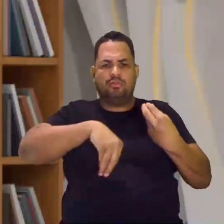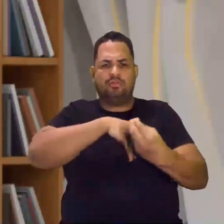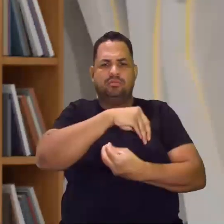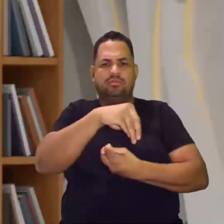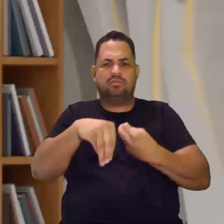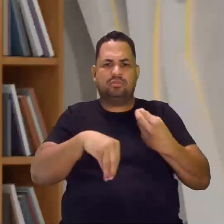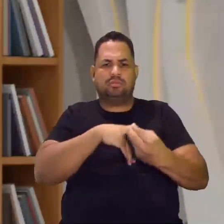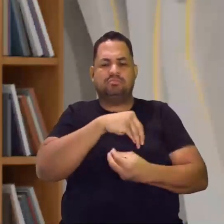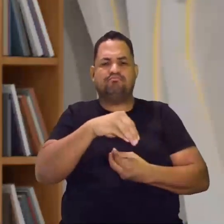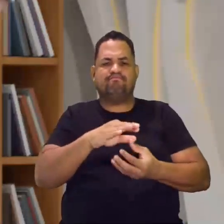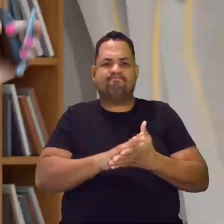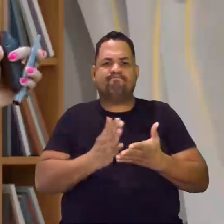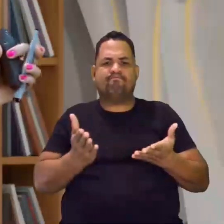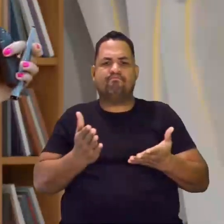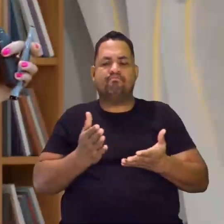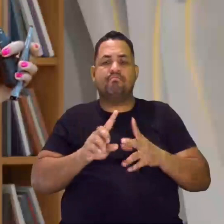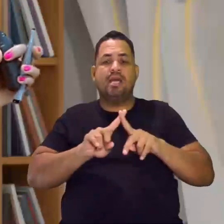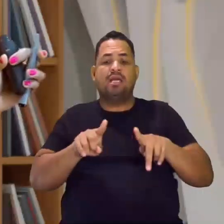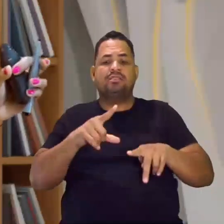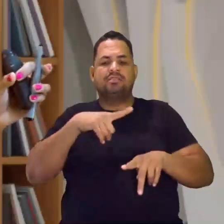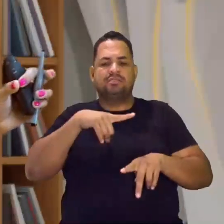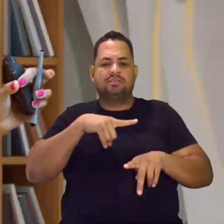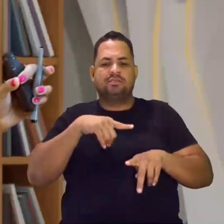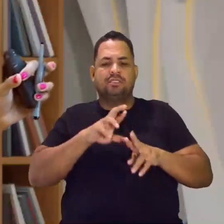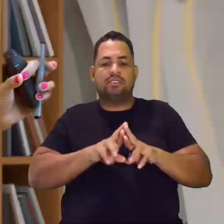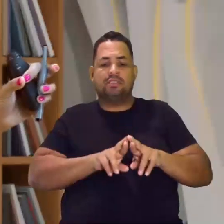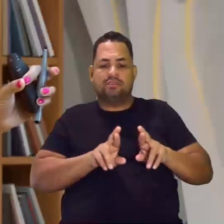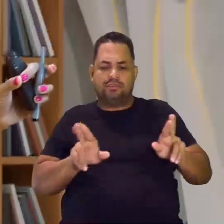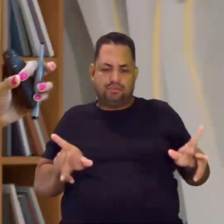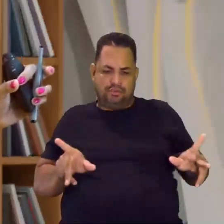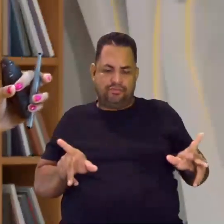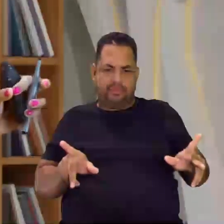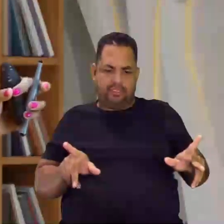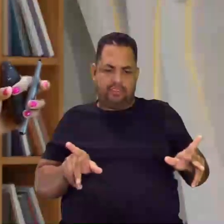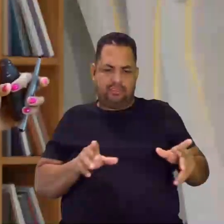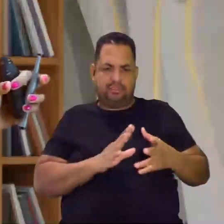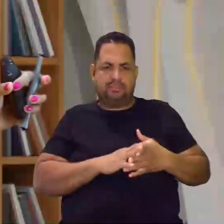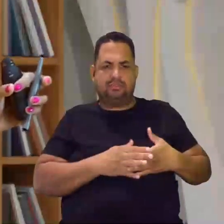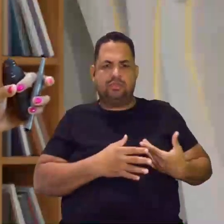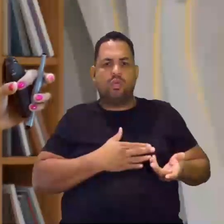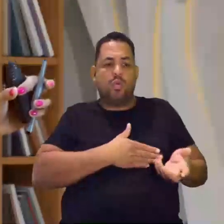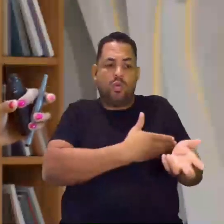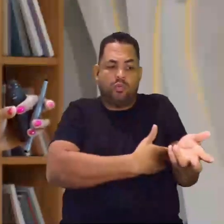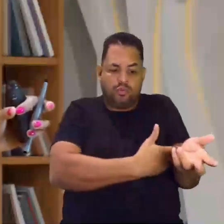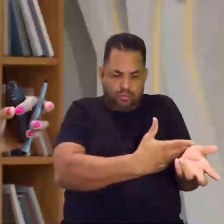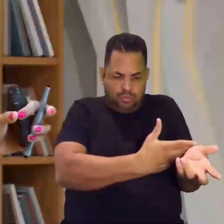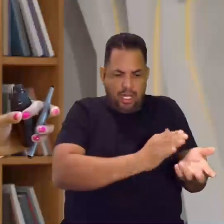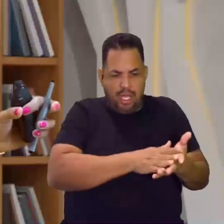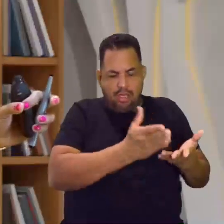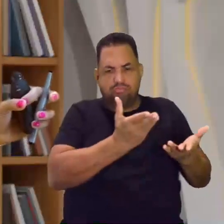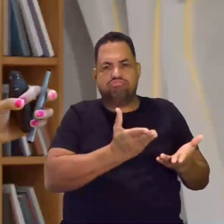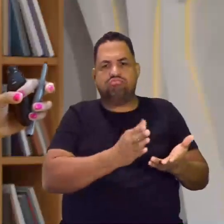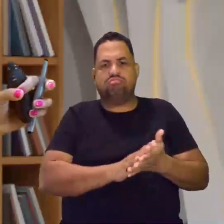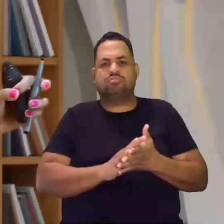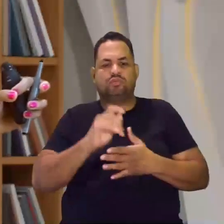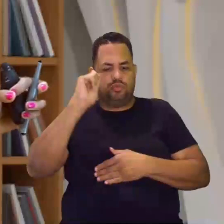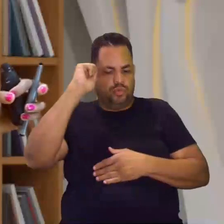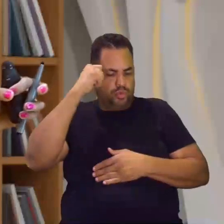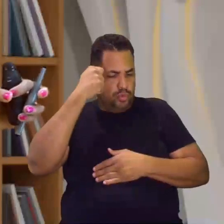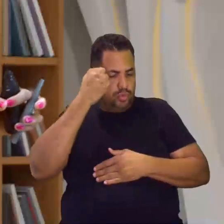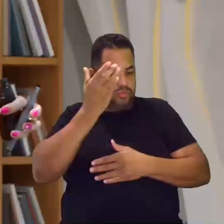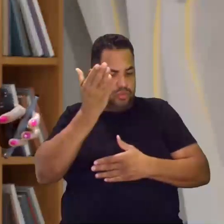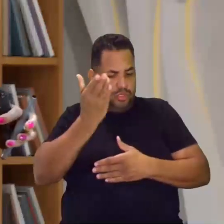na sociedade brasileira entre os brancos, os negros, os indígenas e os pardos. Porque hoje o IBGE traz uma